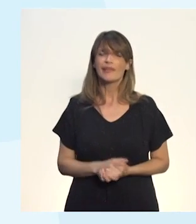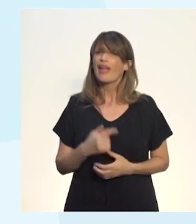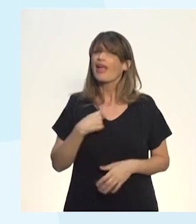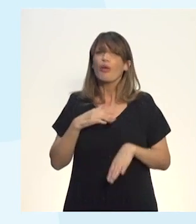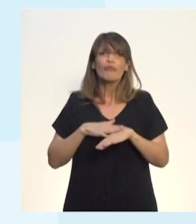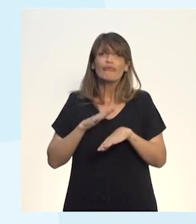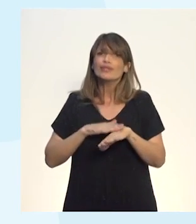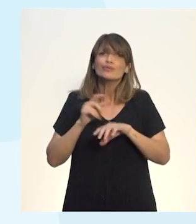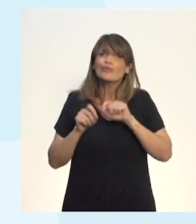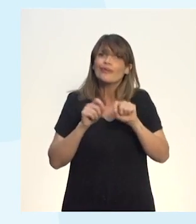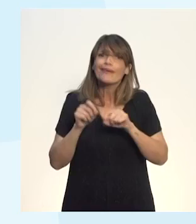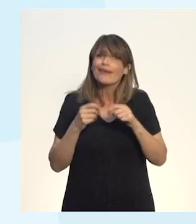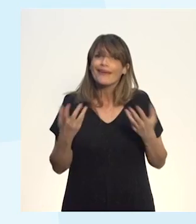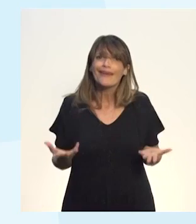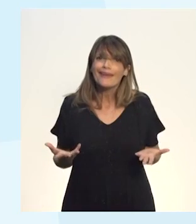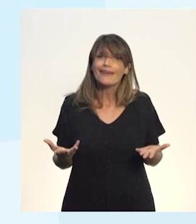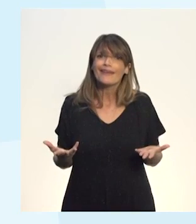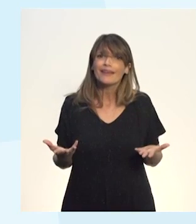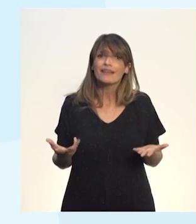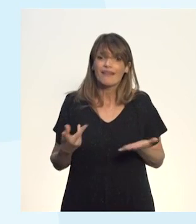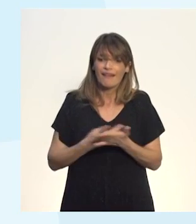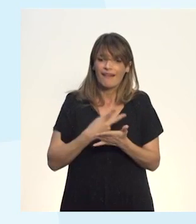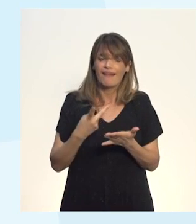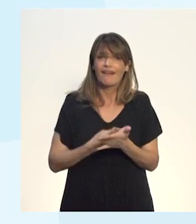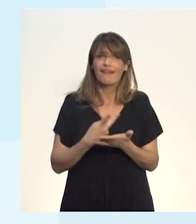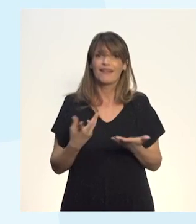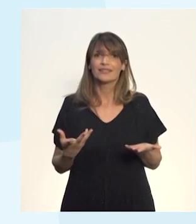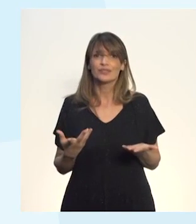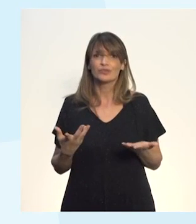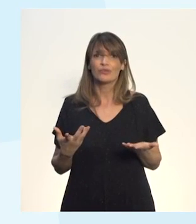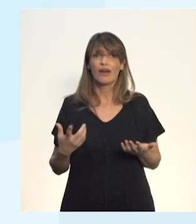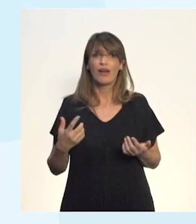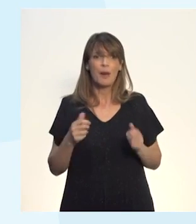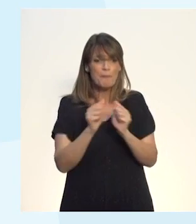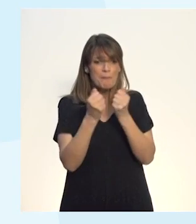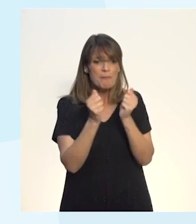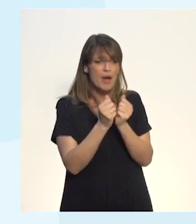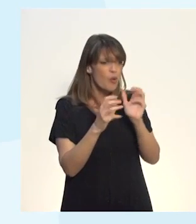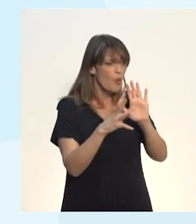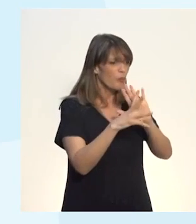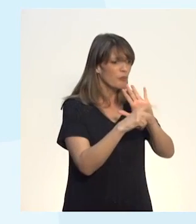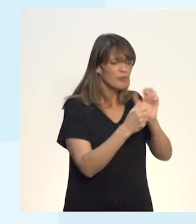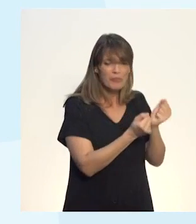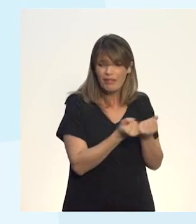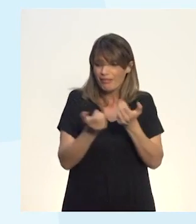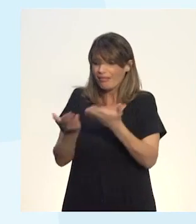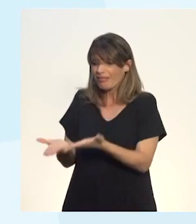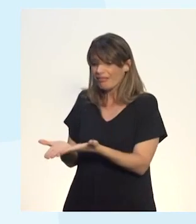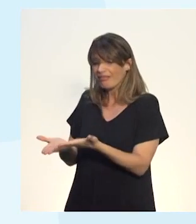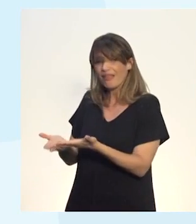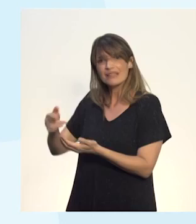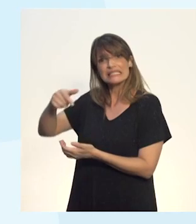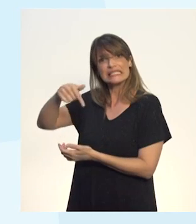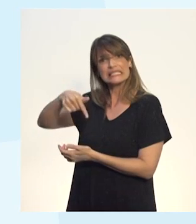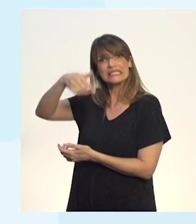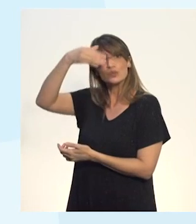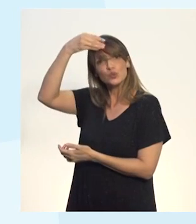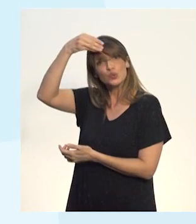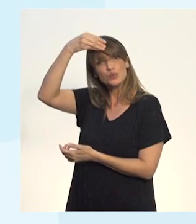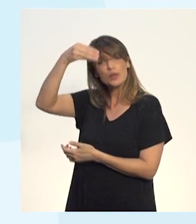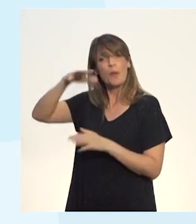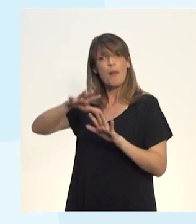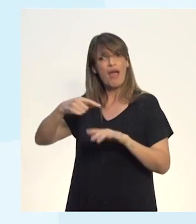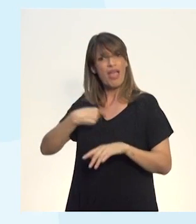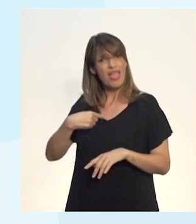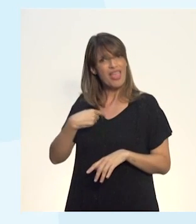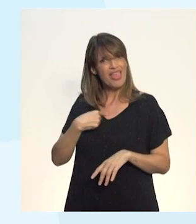fiz de tão errado, né? Eu roubei um pedaço de pão para alimentar meus 7 sobrinhos famintos, mas será que eu sou o